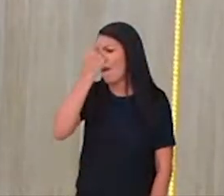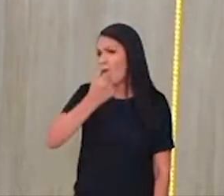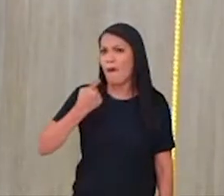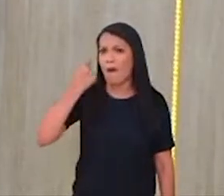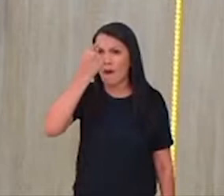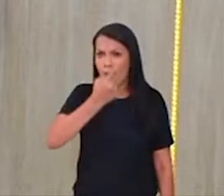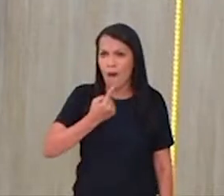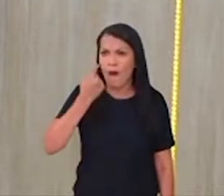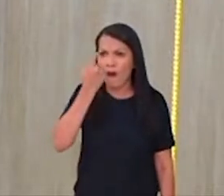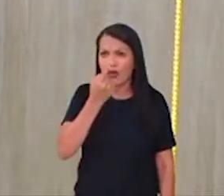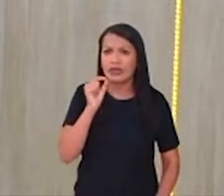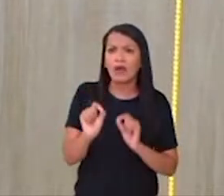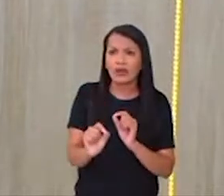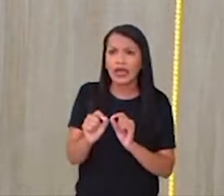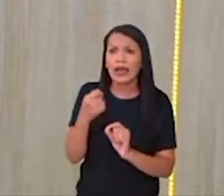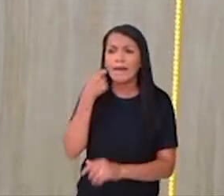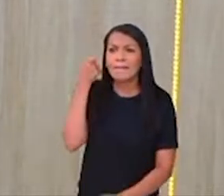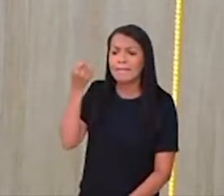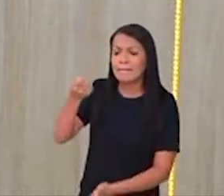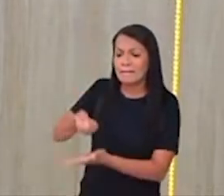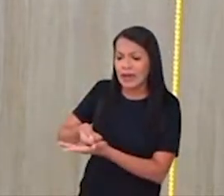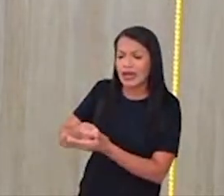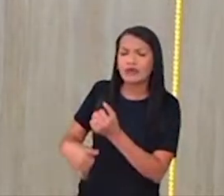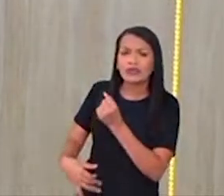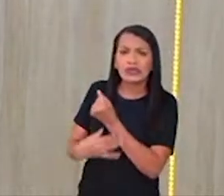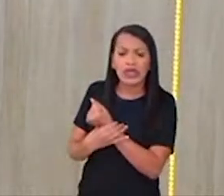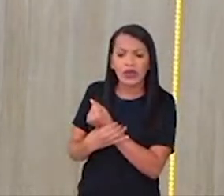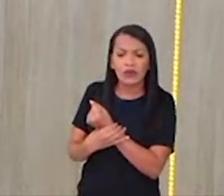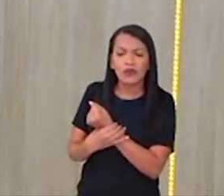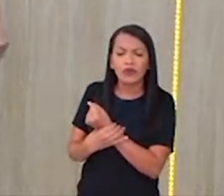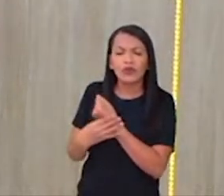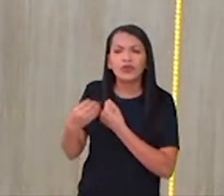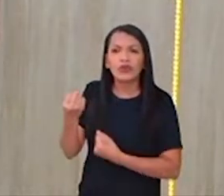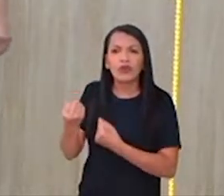pagar o seguro do carro. Ele sentou em um banco do shopping para aguardar